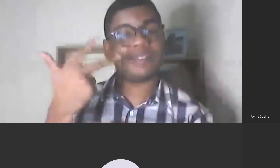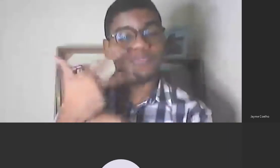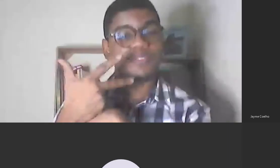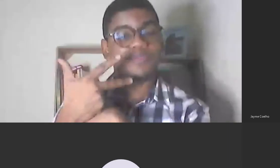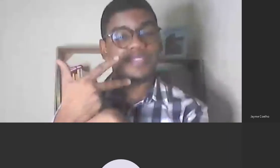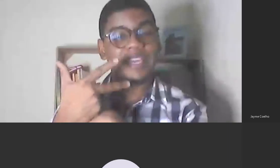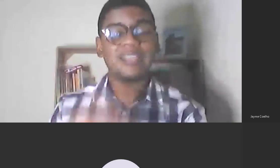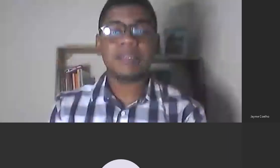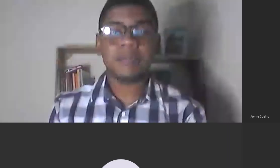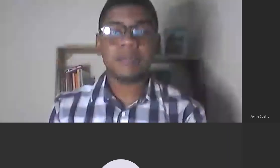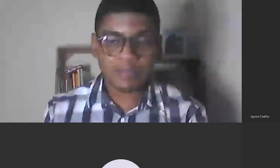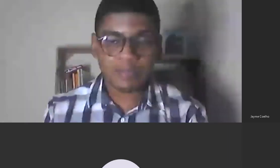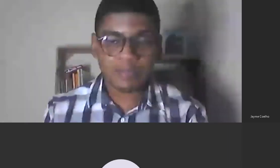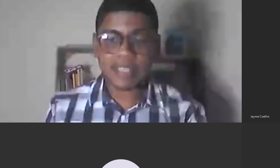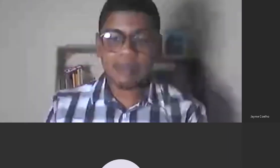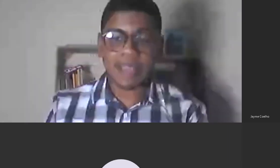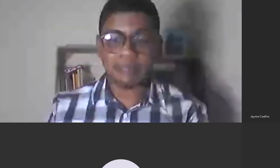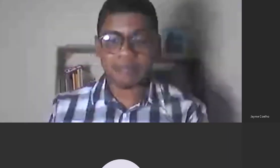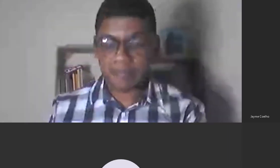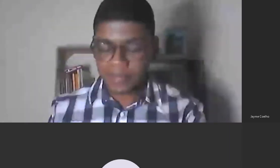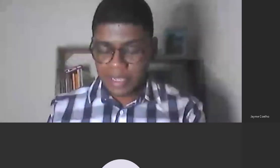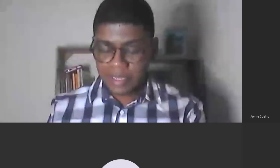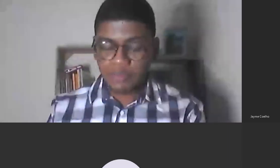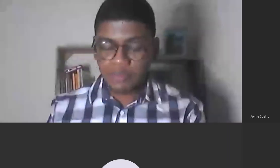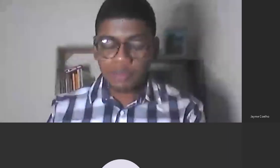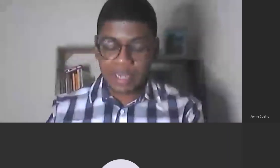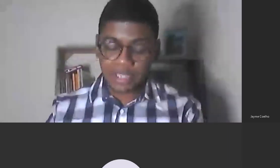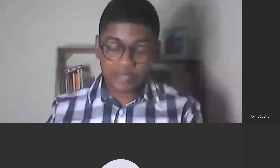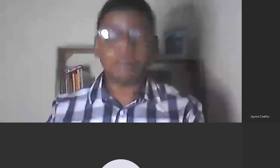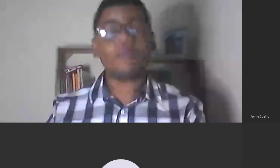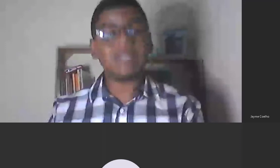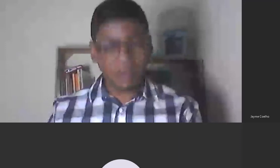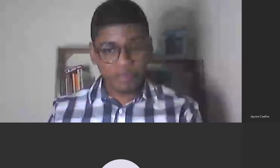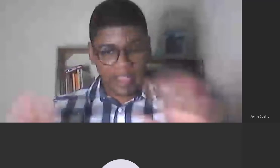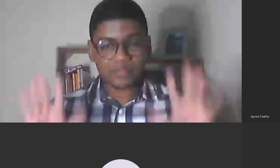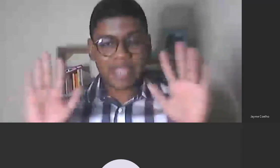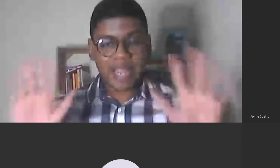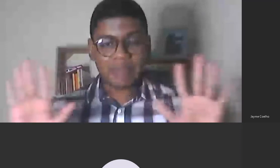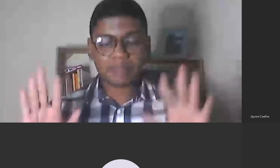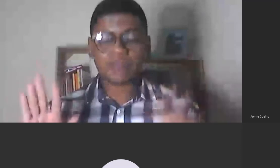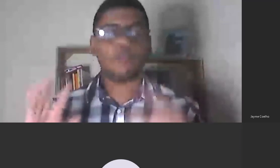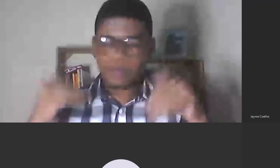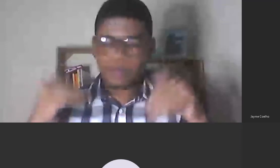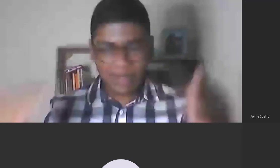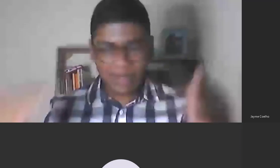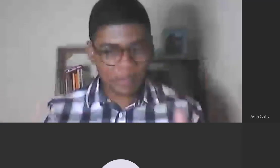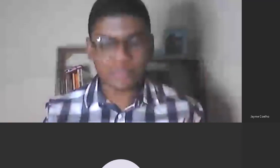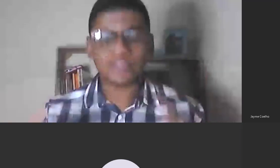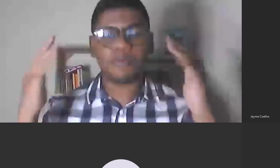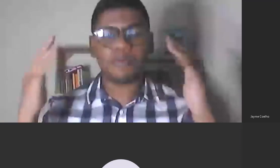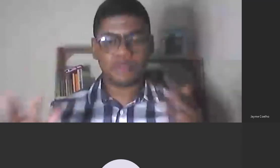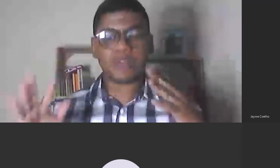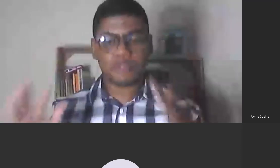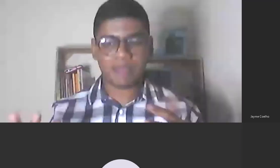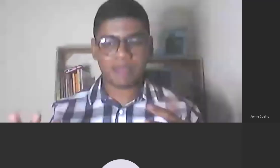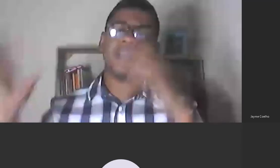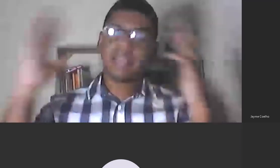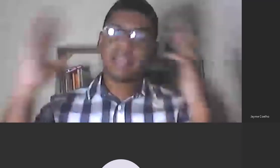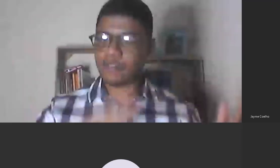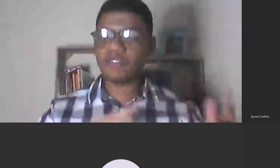de gravar os vídeos, né? Pode ser também. Então, vamos lá, gente. Vamos começar com verbos, tá? Como eu tinha me programado para isso, então, vamos